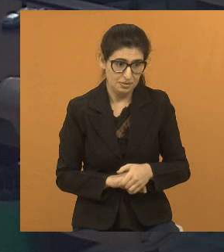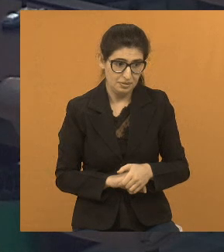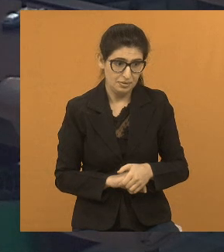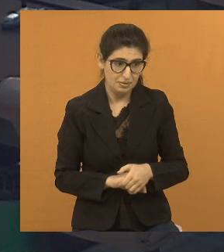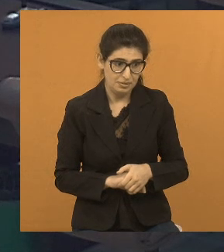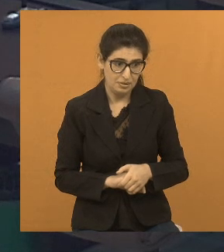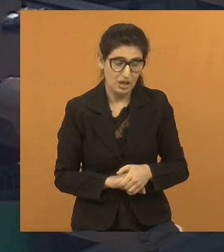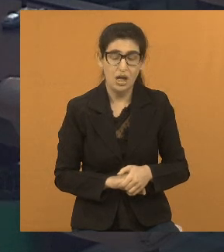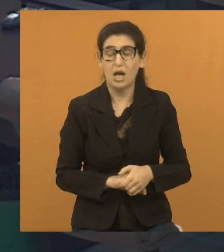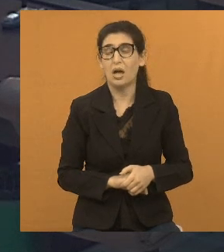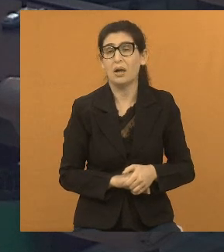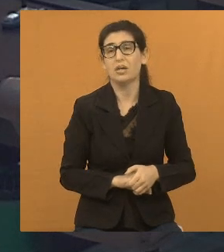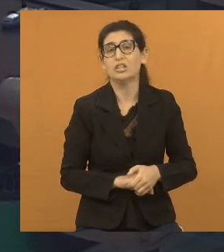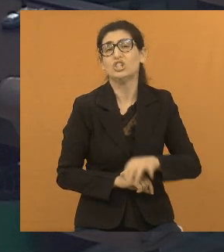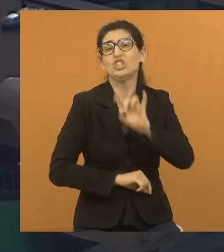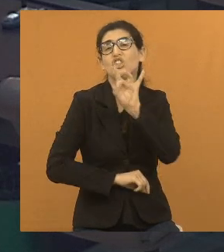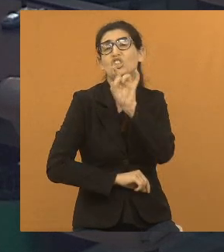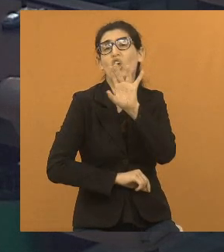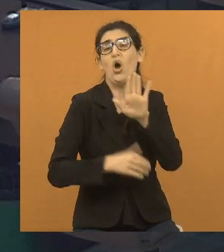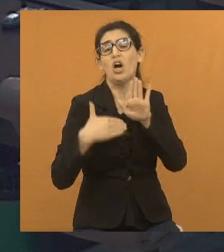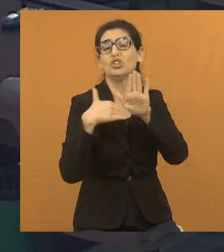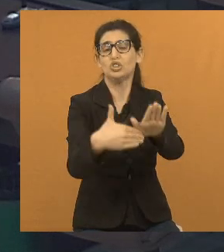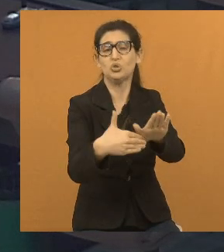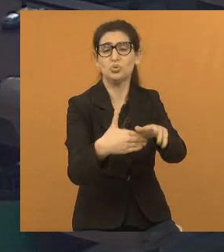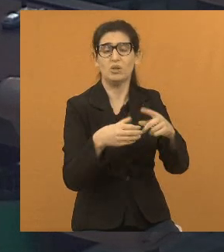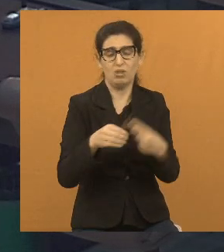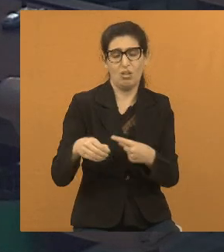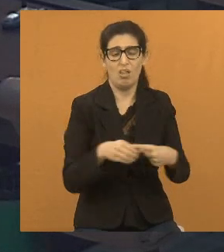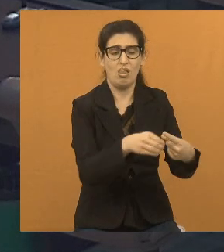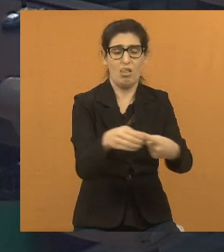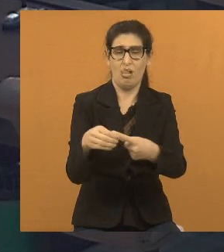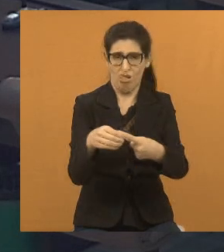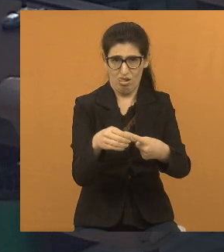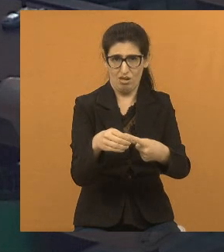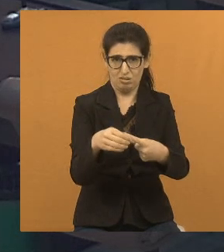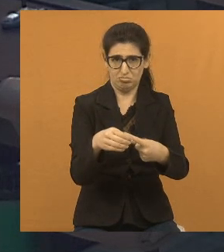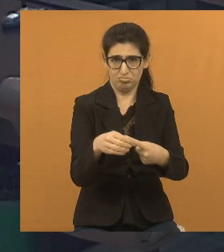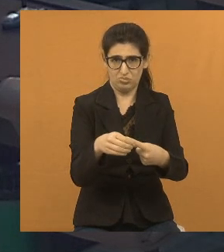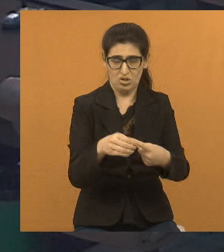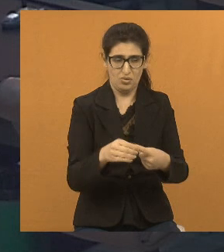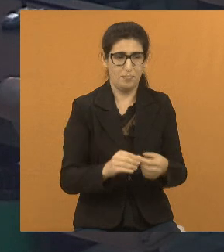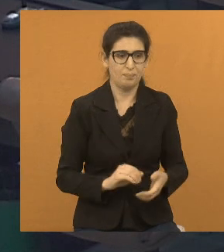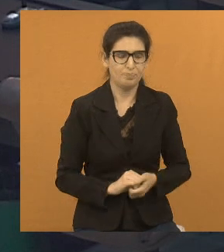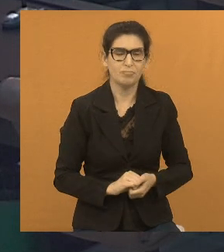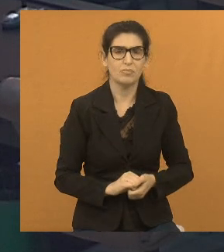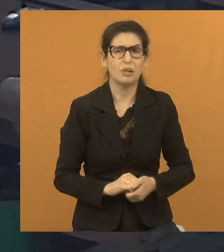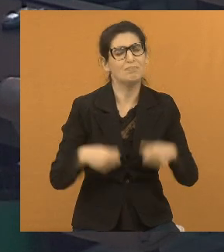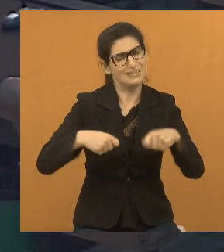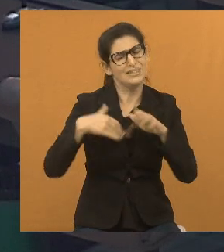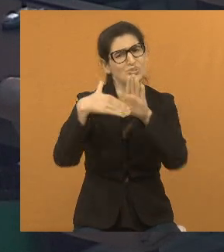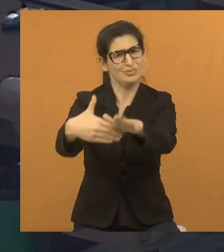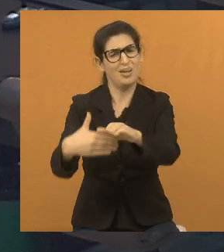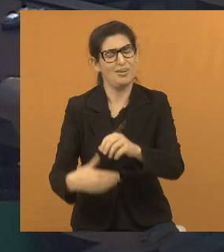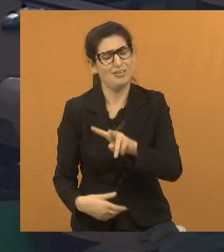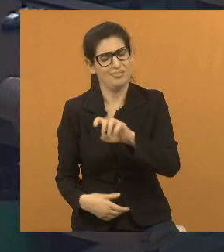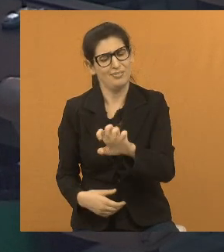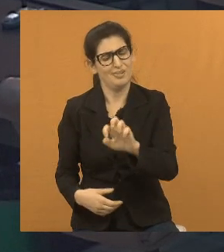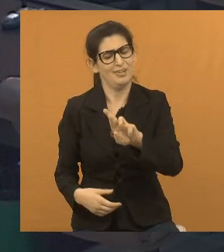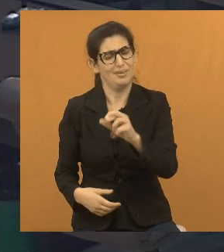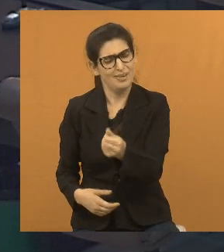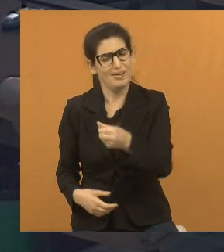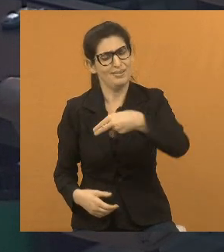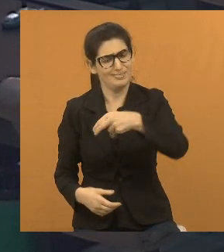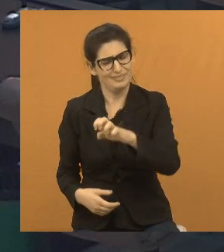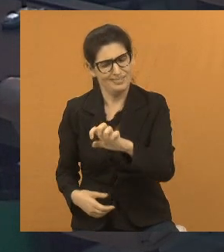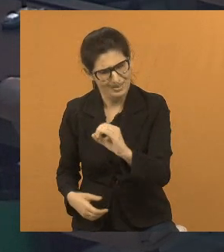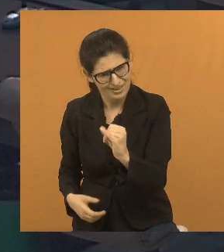urbana em busca de mais qualidade de vida? Ele cita, por exemplo, Veraneio e Jal, onde não há